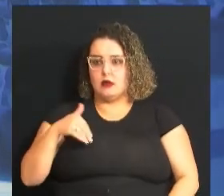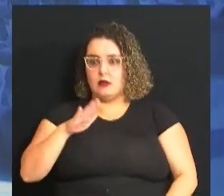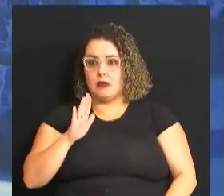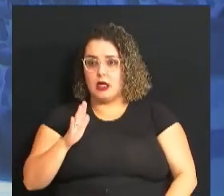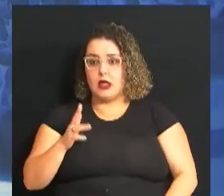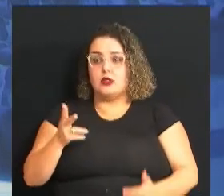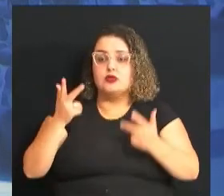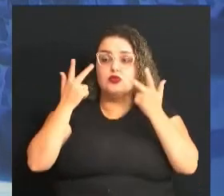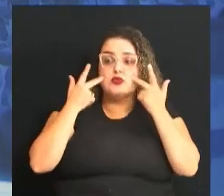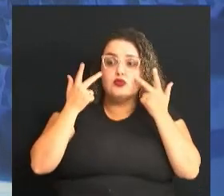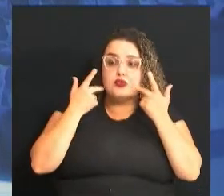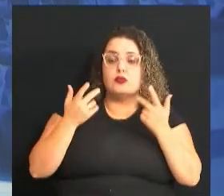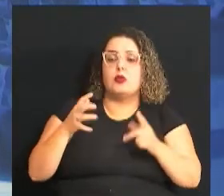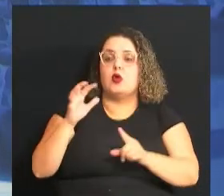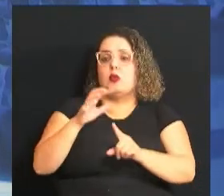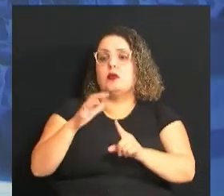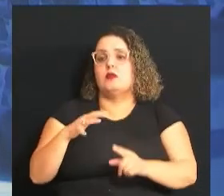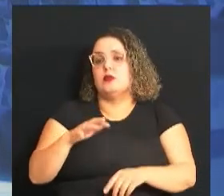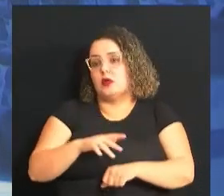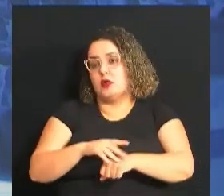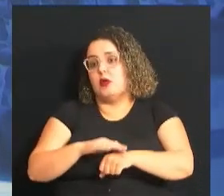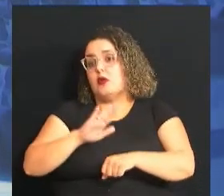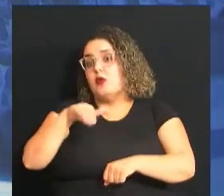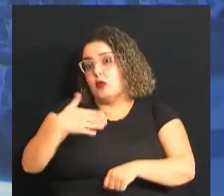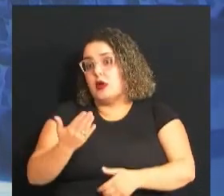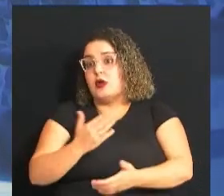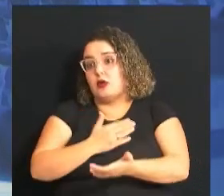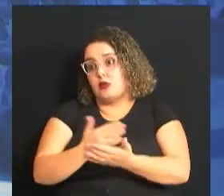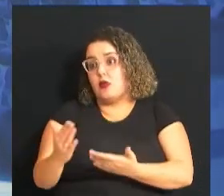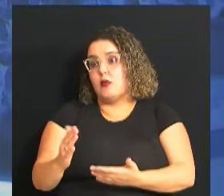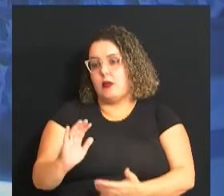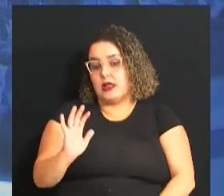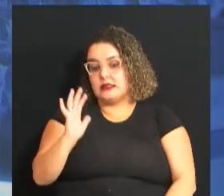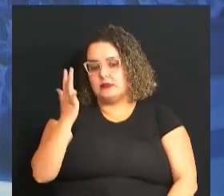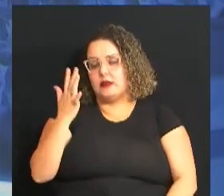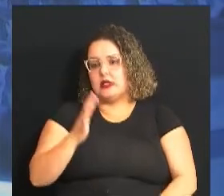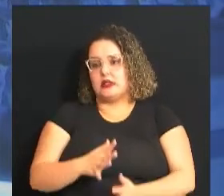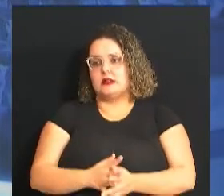mais afetada por essa doença ou quando ela começa já a aparecer?